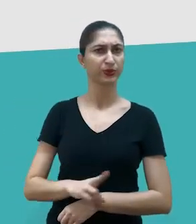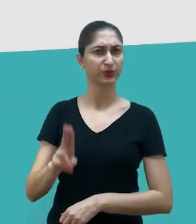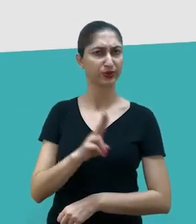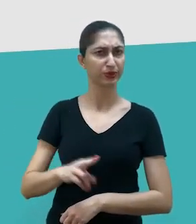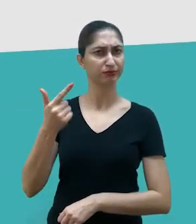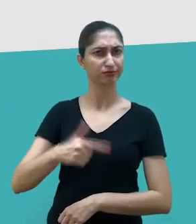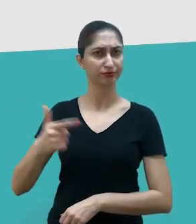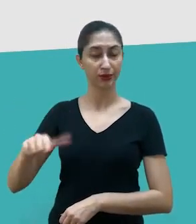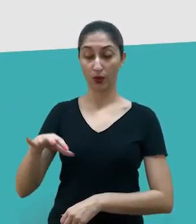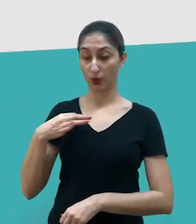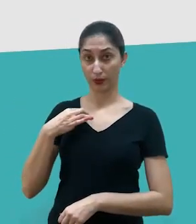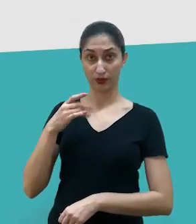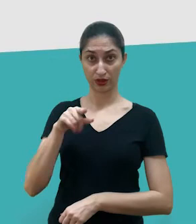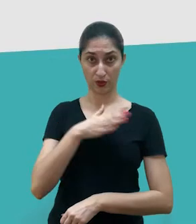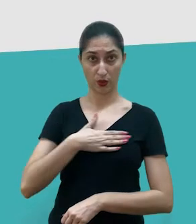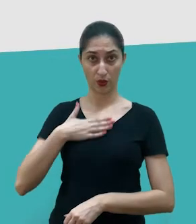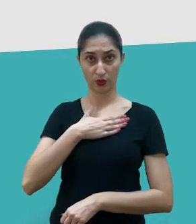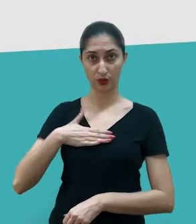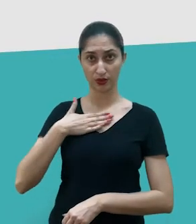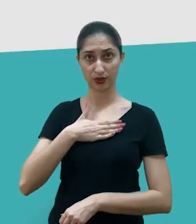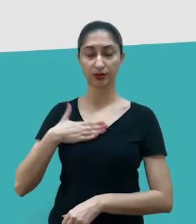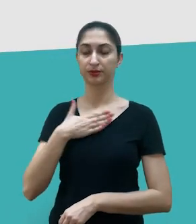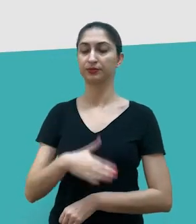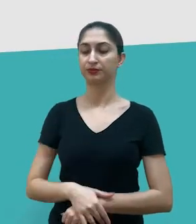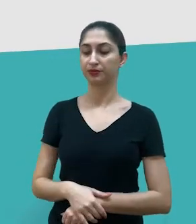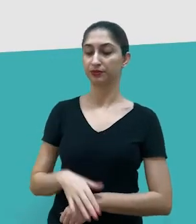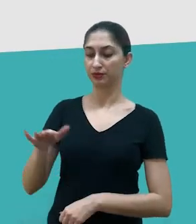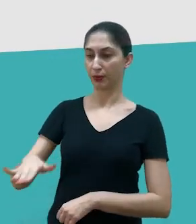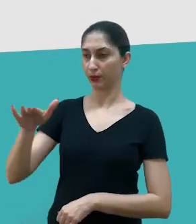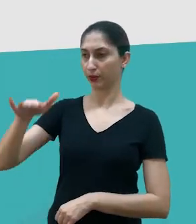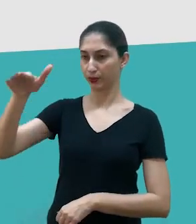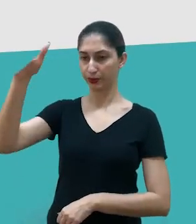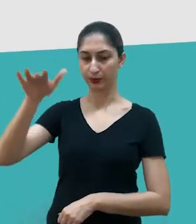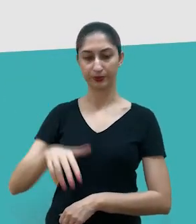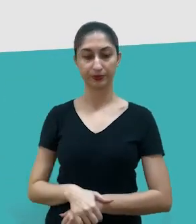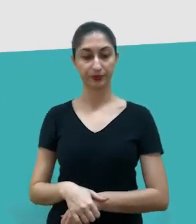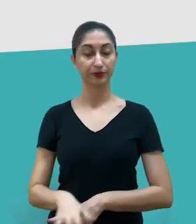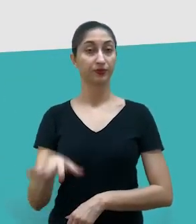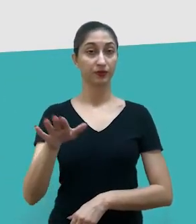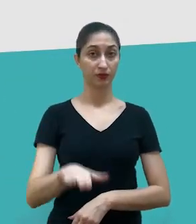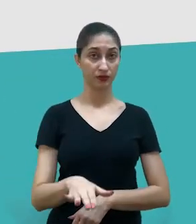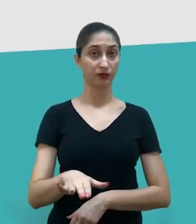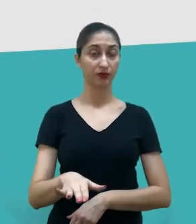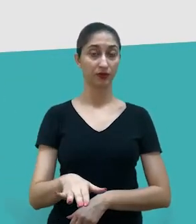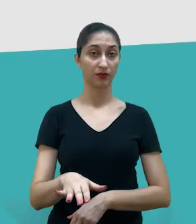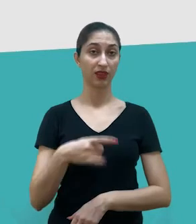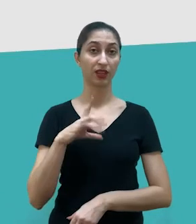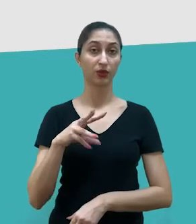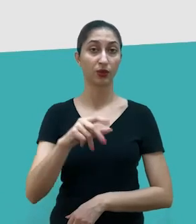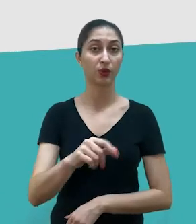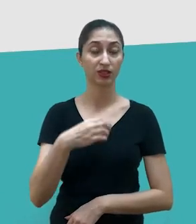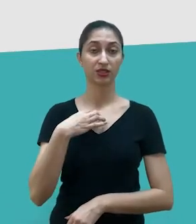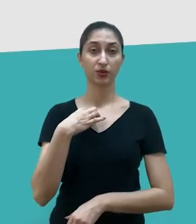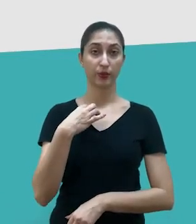você gosta muito e que tem muito sentido. Numa segunda pilha, você vai colocar todas as